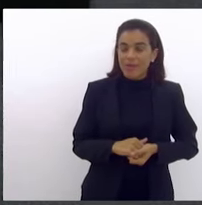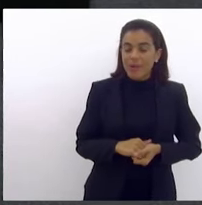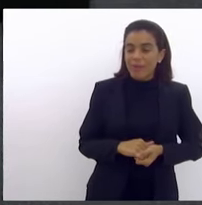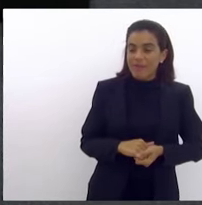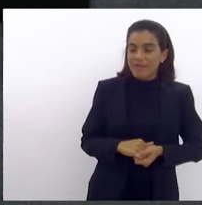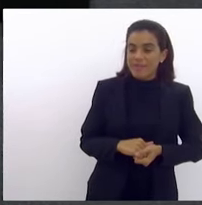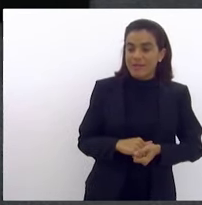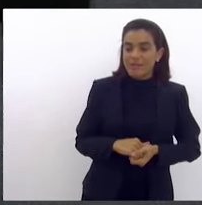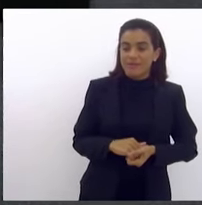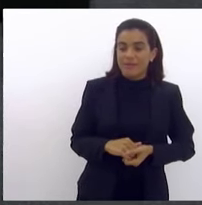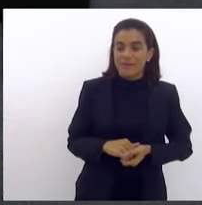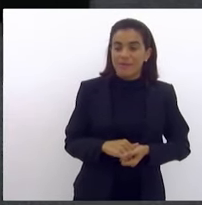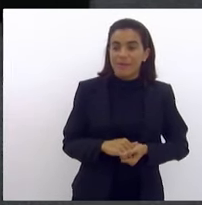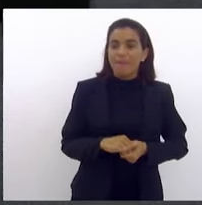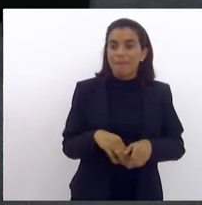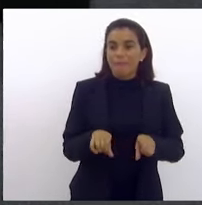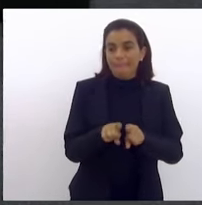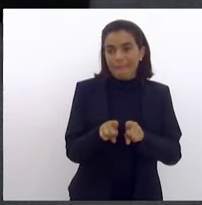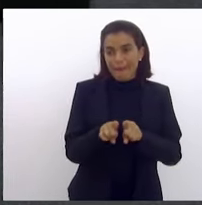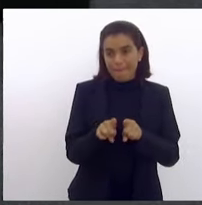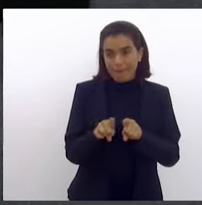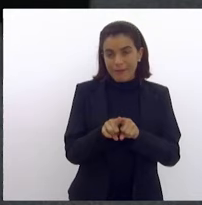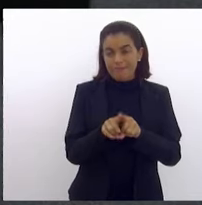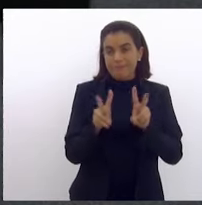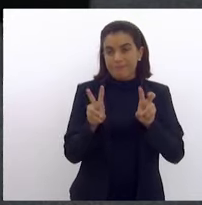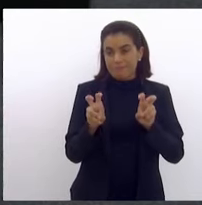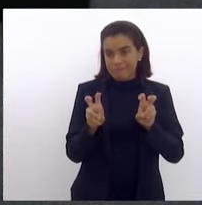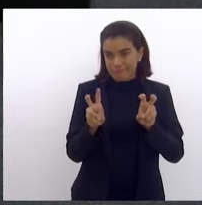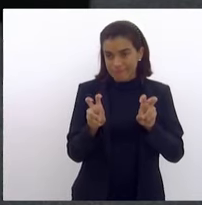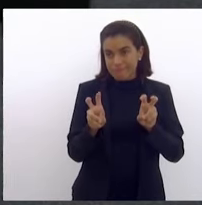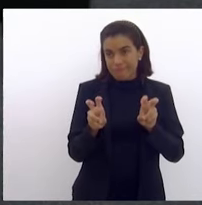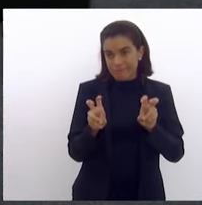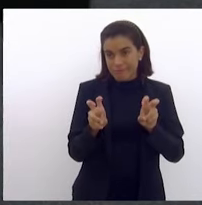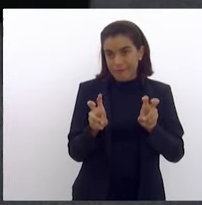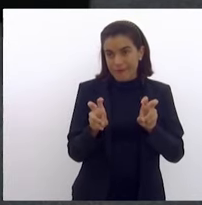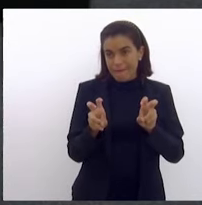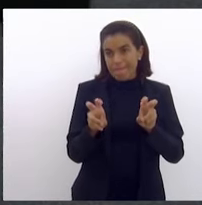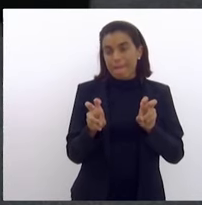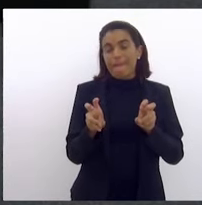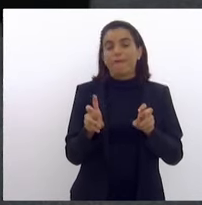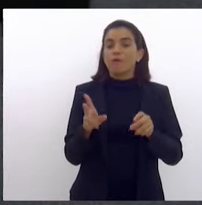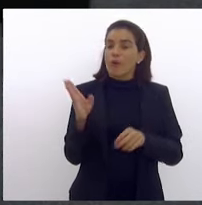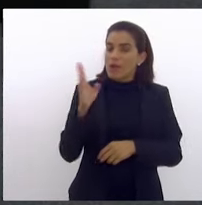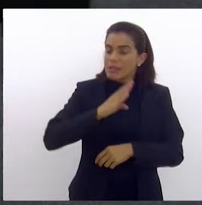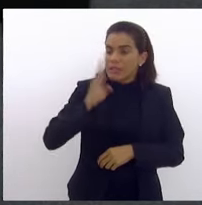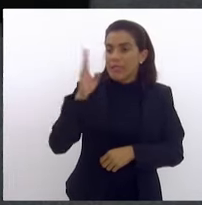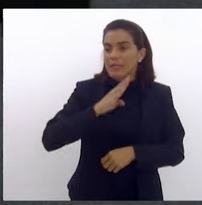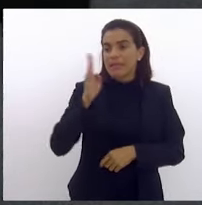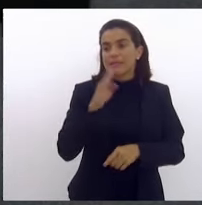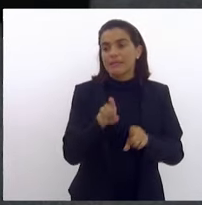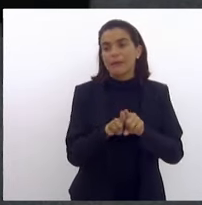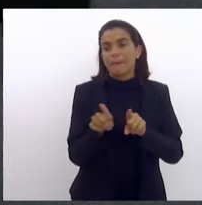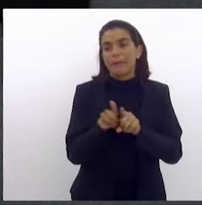que, uma vez que tenha algum indício, possa ser detectado com celeridade e